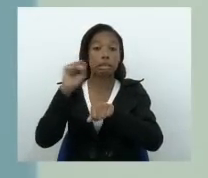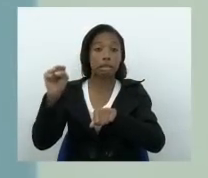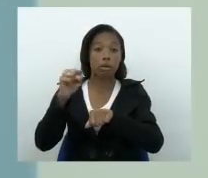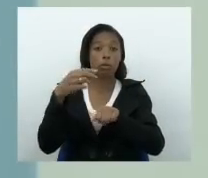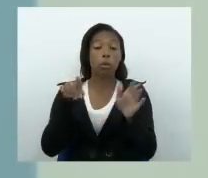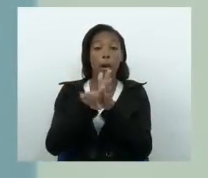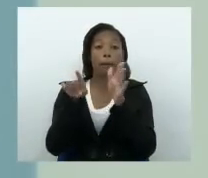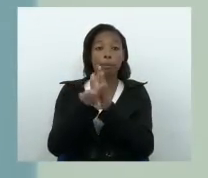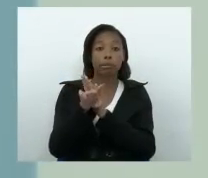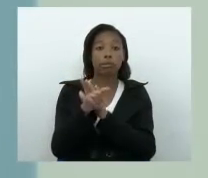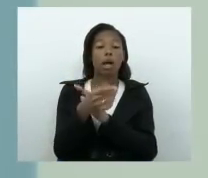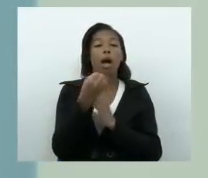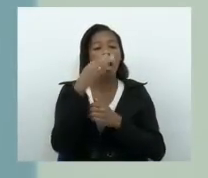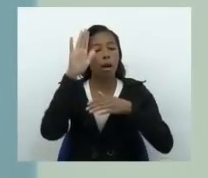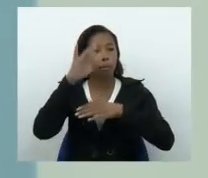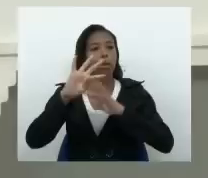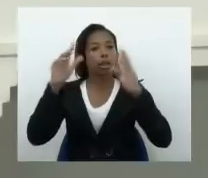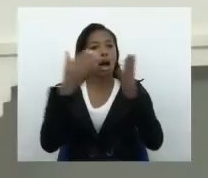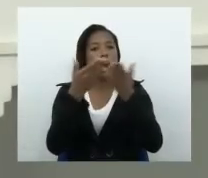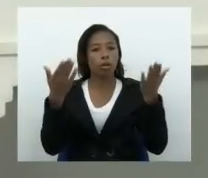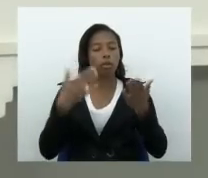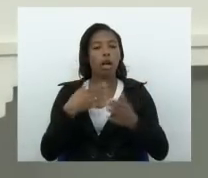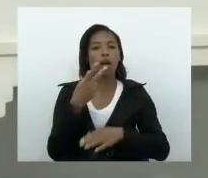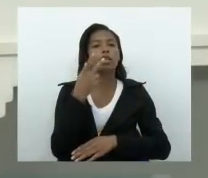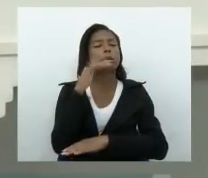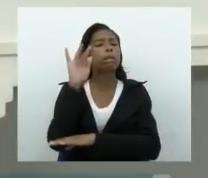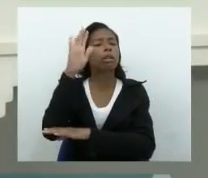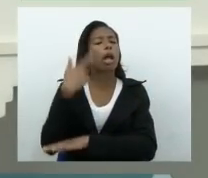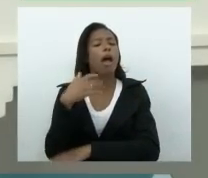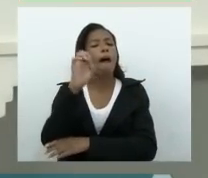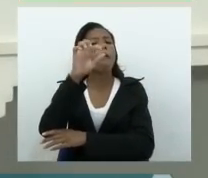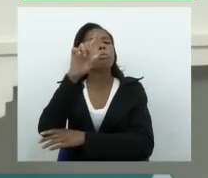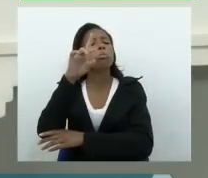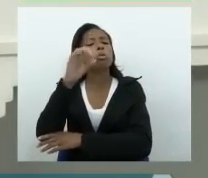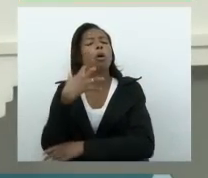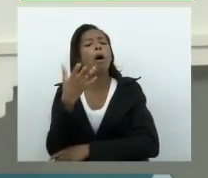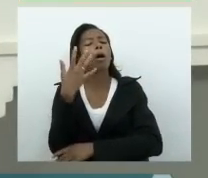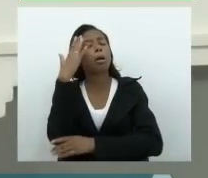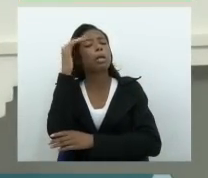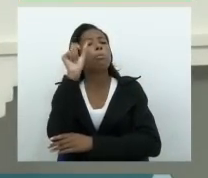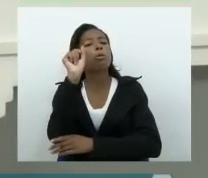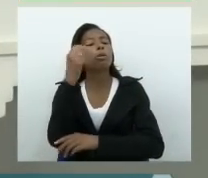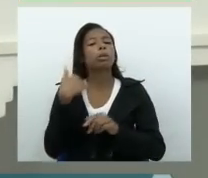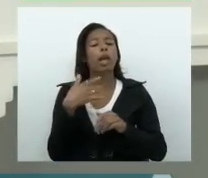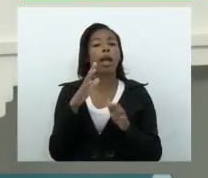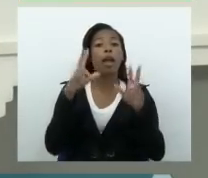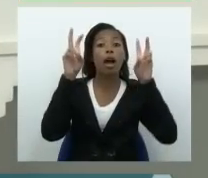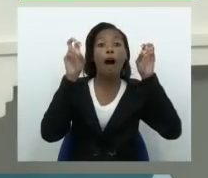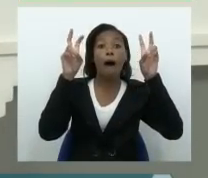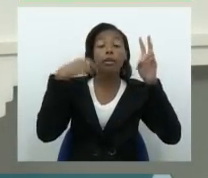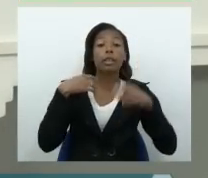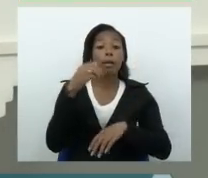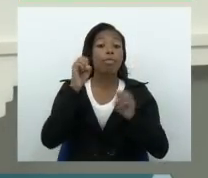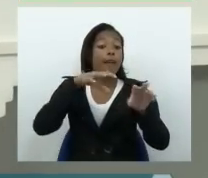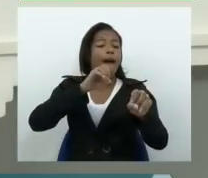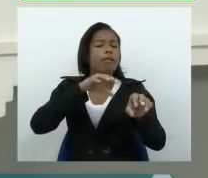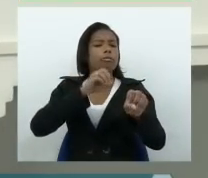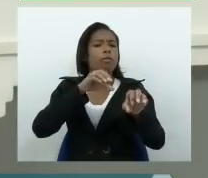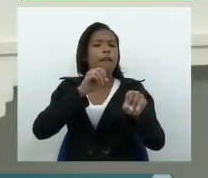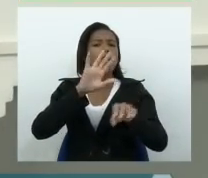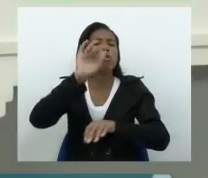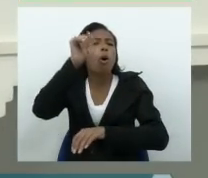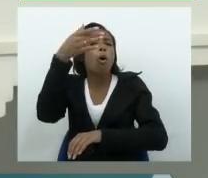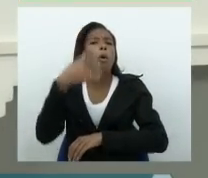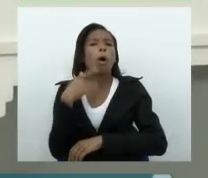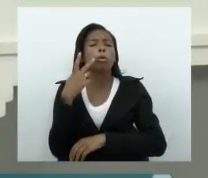por favor. Boa tarde a todos. Candidato Edson Albertão, eu quero saber, em relação à educação, como é que o